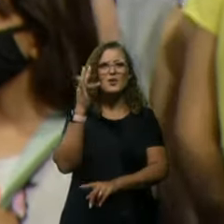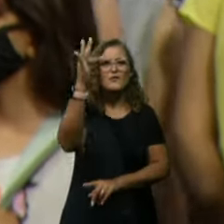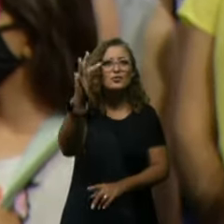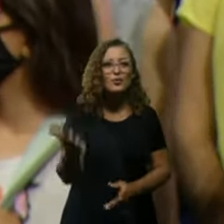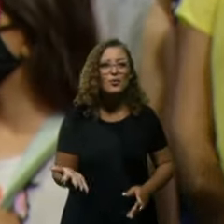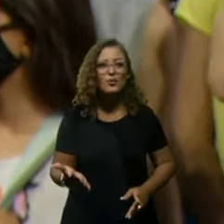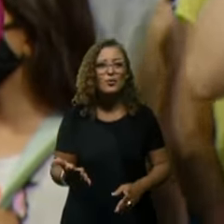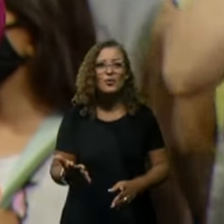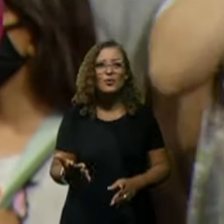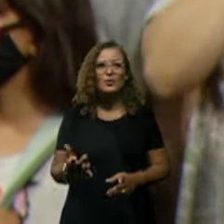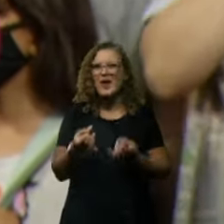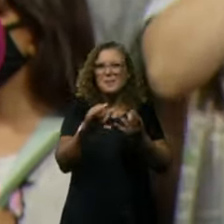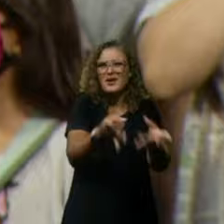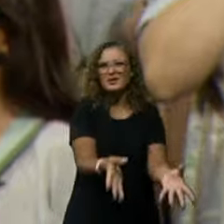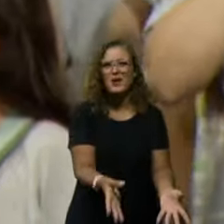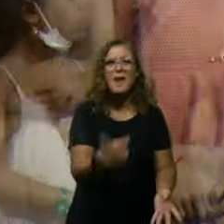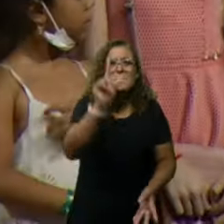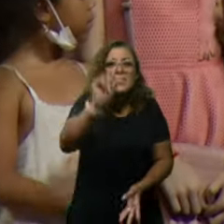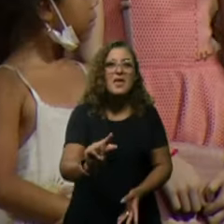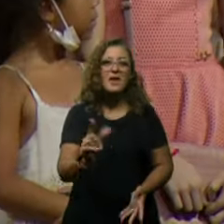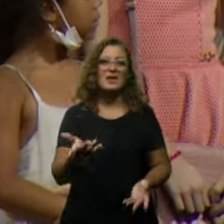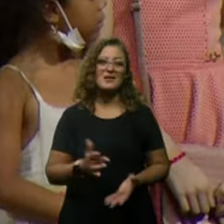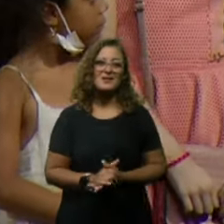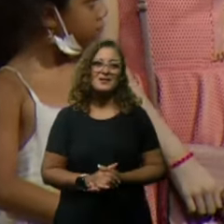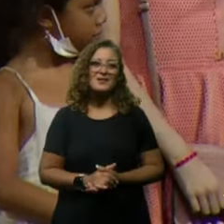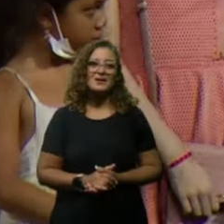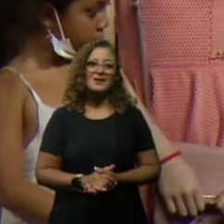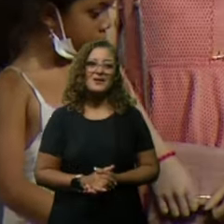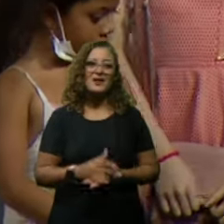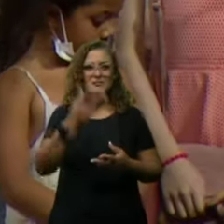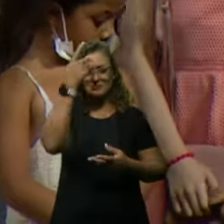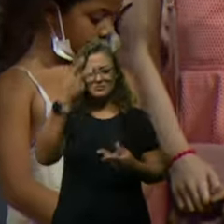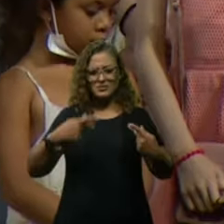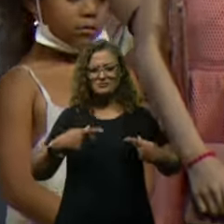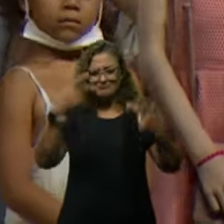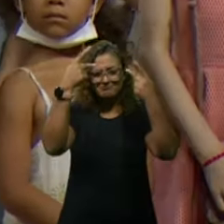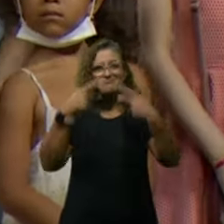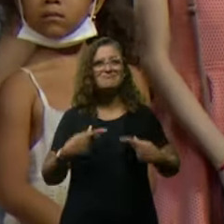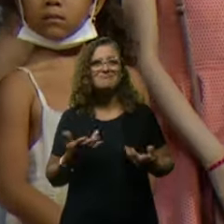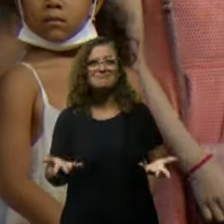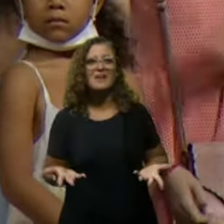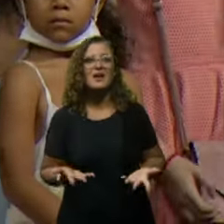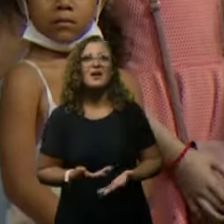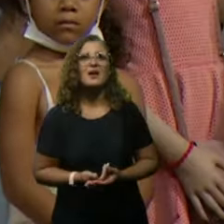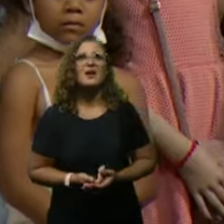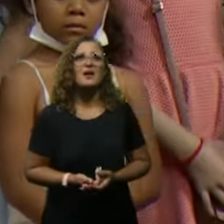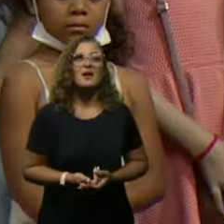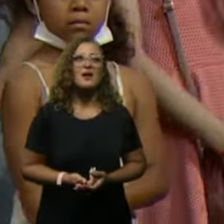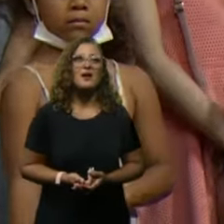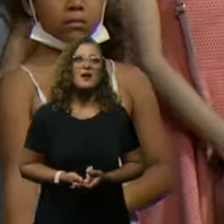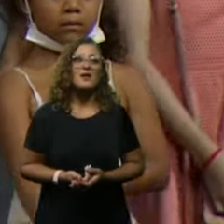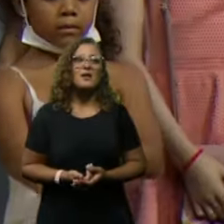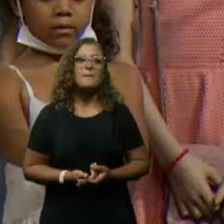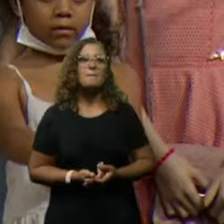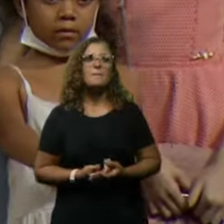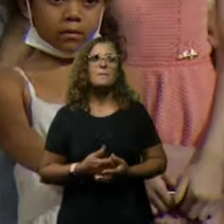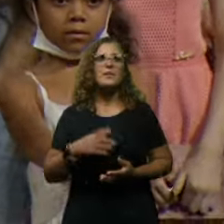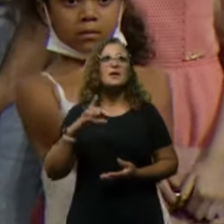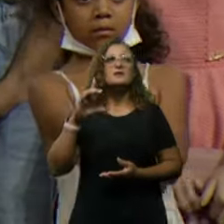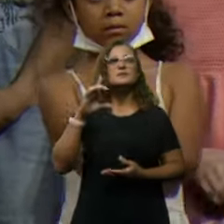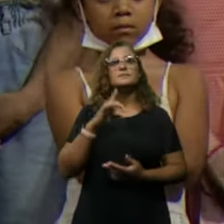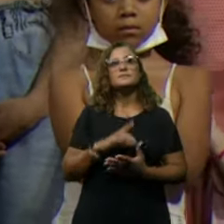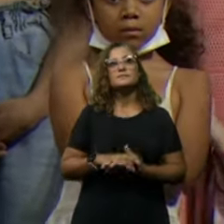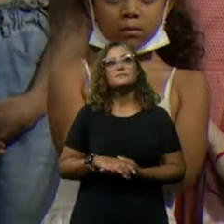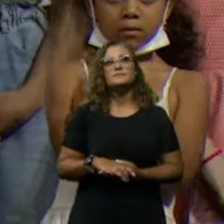Deus vai dar é melhor sai disso porque isso não é pequeno eu vou te dizer qual é a real proposta de Deus Abraão Olha isso aqui não é